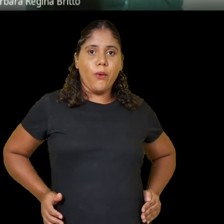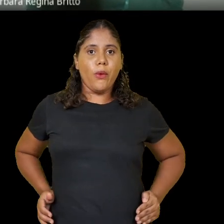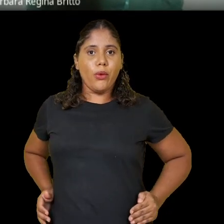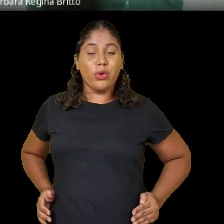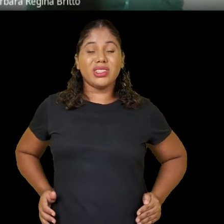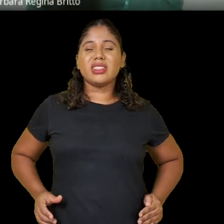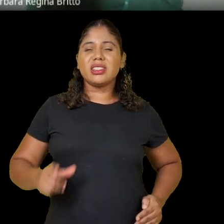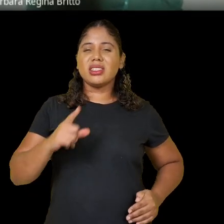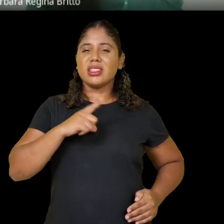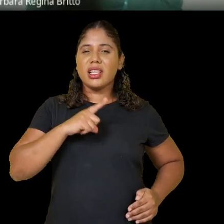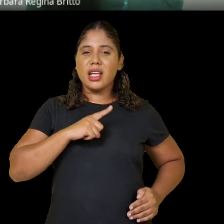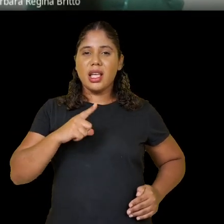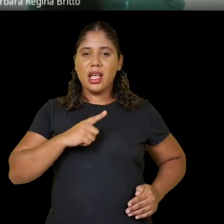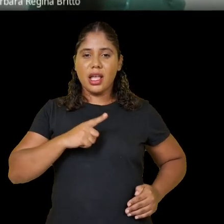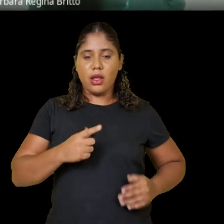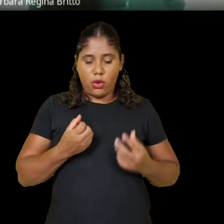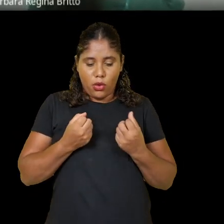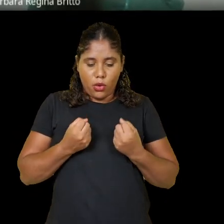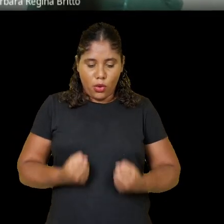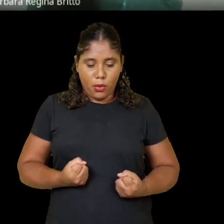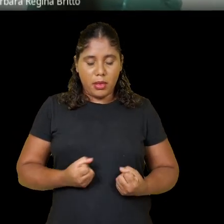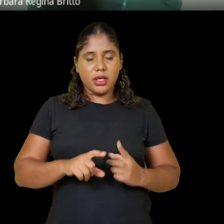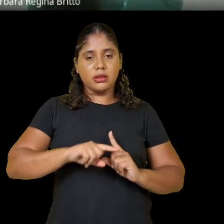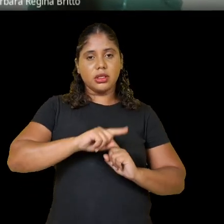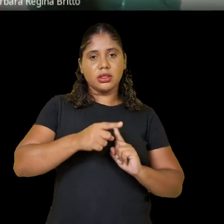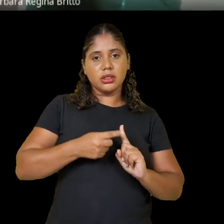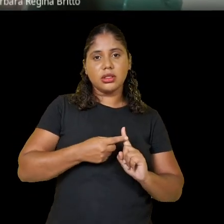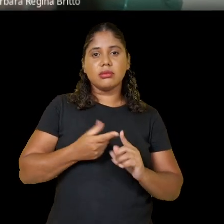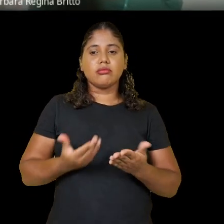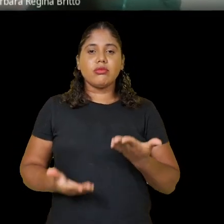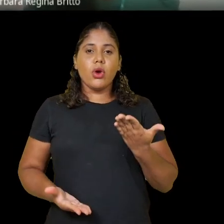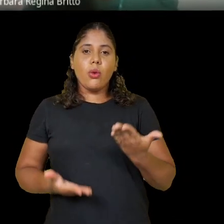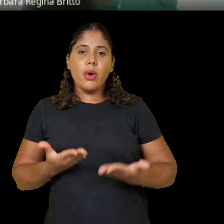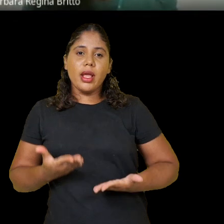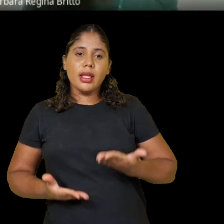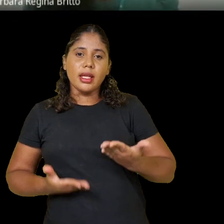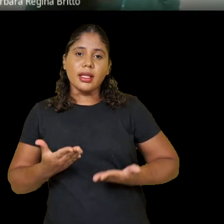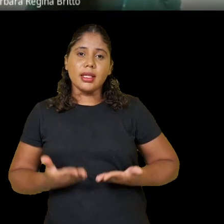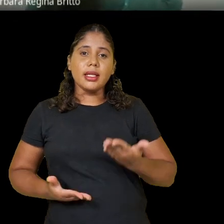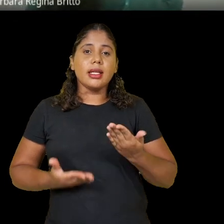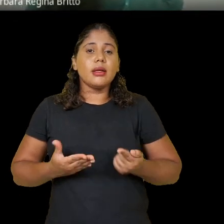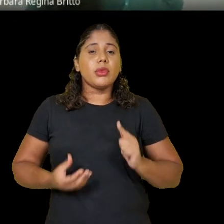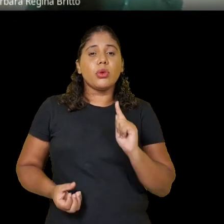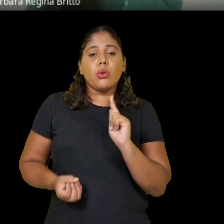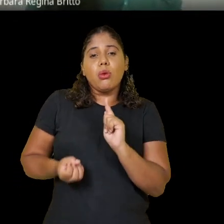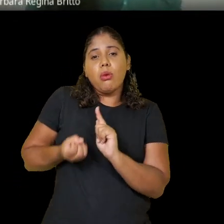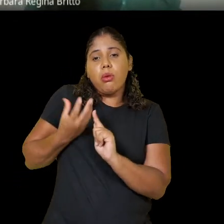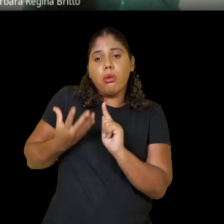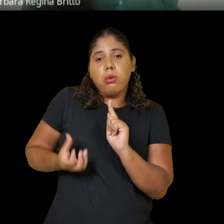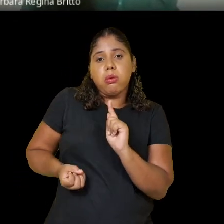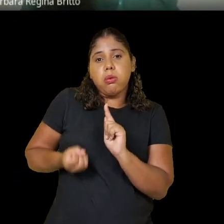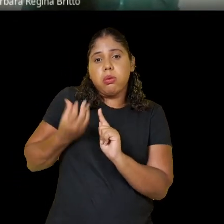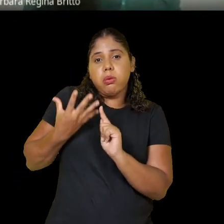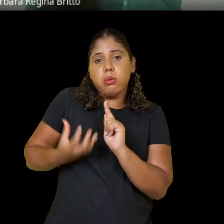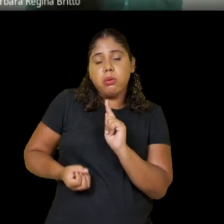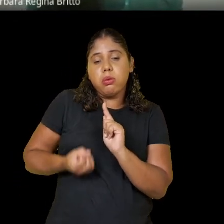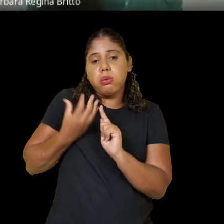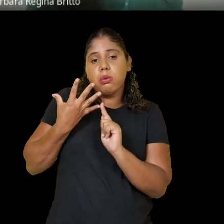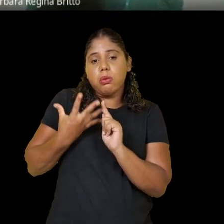pessoa gestante se distribui de forma diferente, né? Vai ter aí um equilíbrio gravitacional, vai apresentar uma